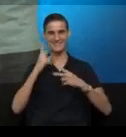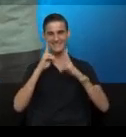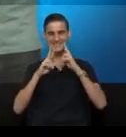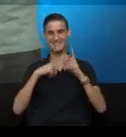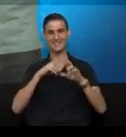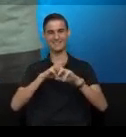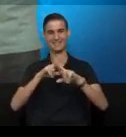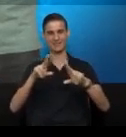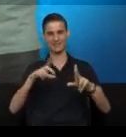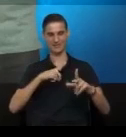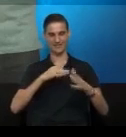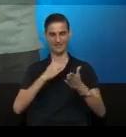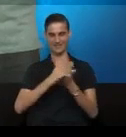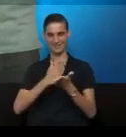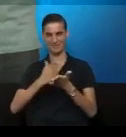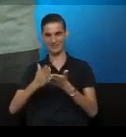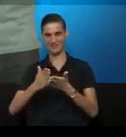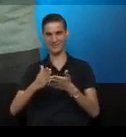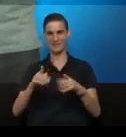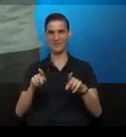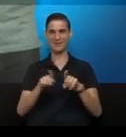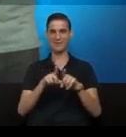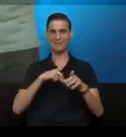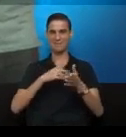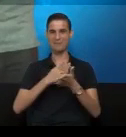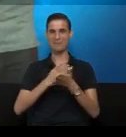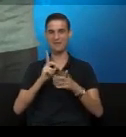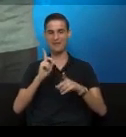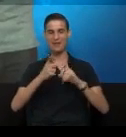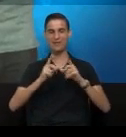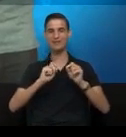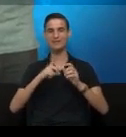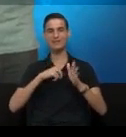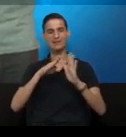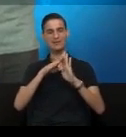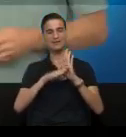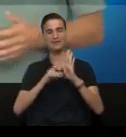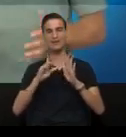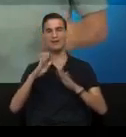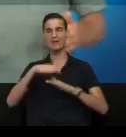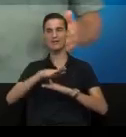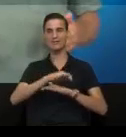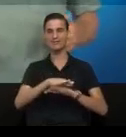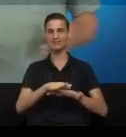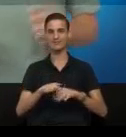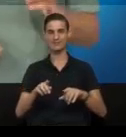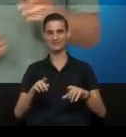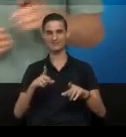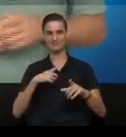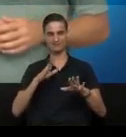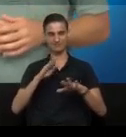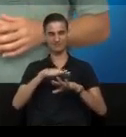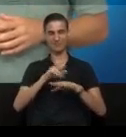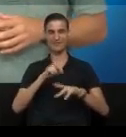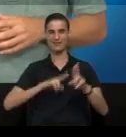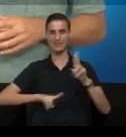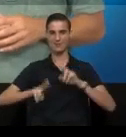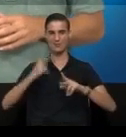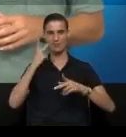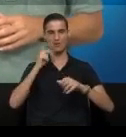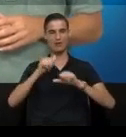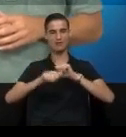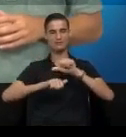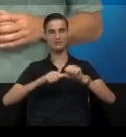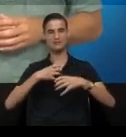equação diferencial parcial de segunda ordem denominada de equação da onda? A equação da onda é utilizada para